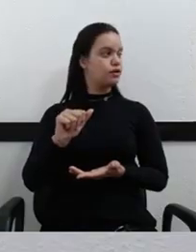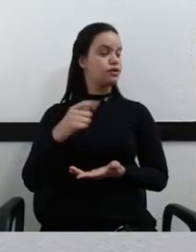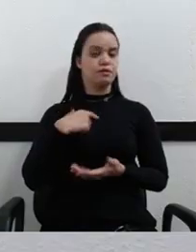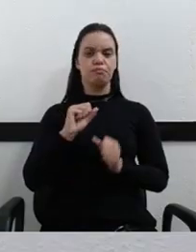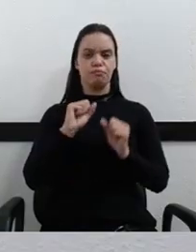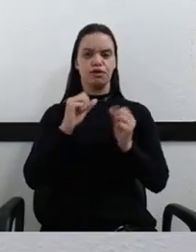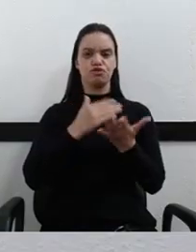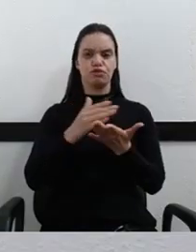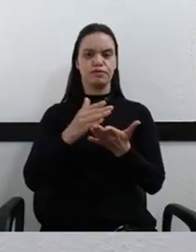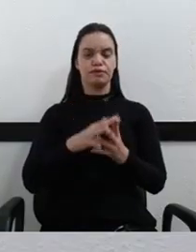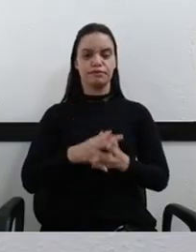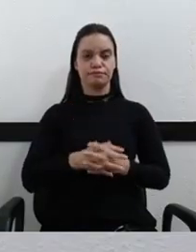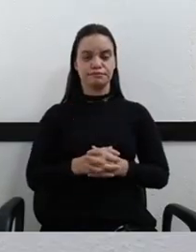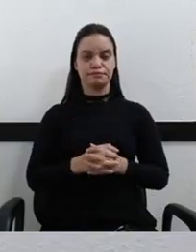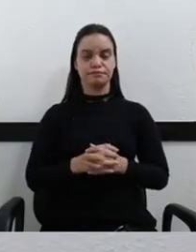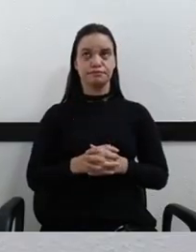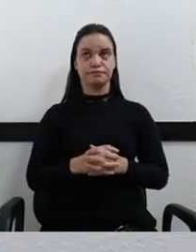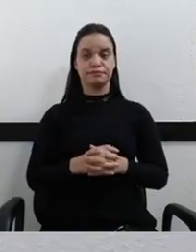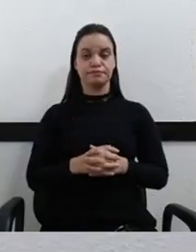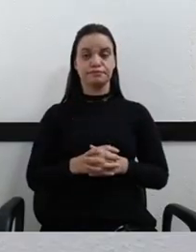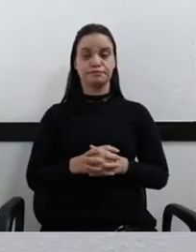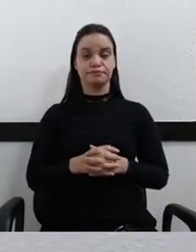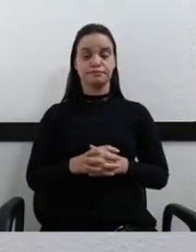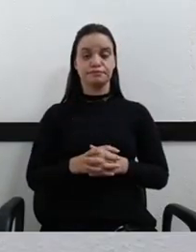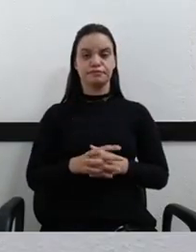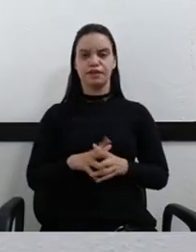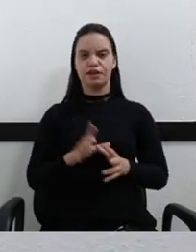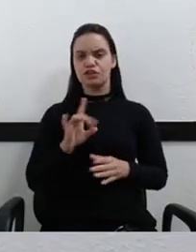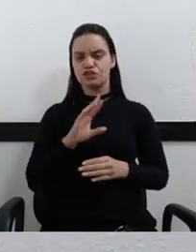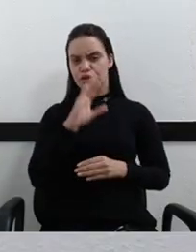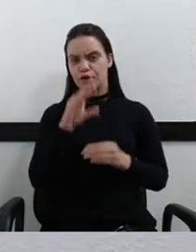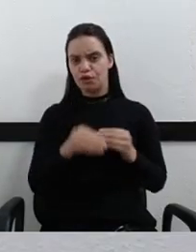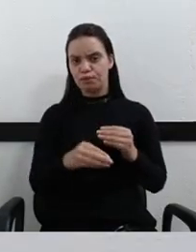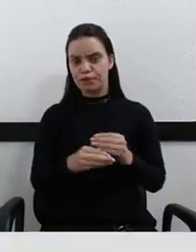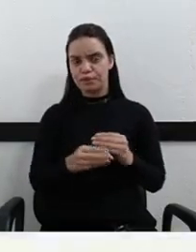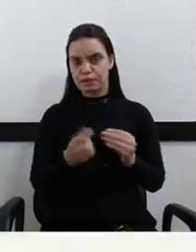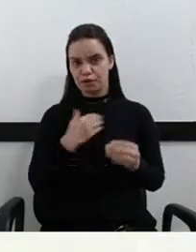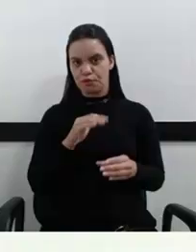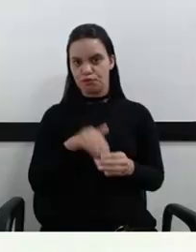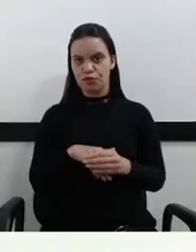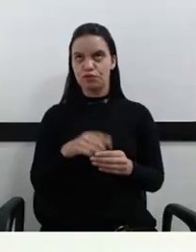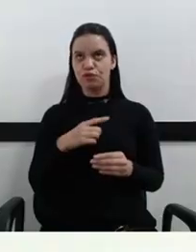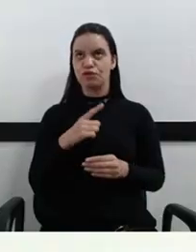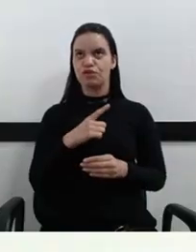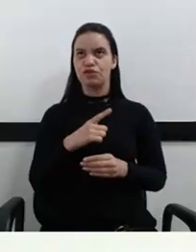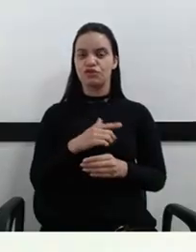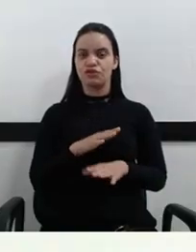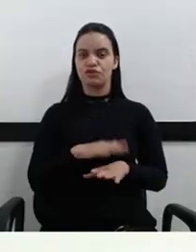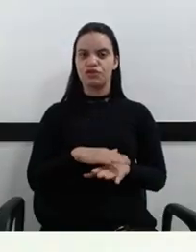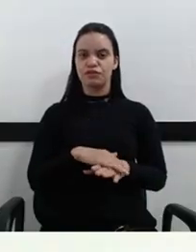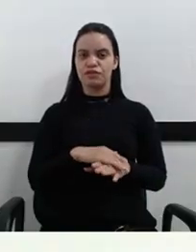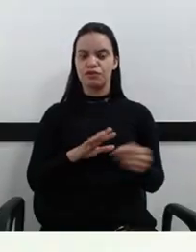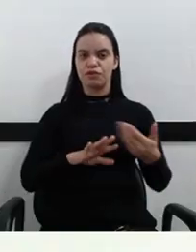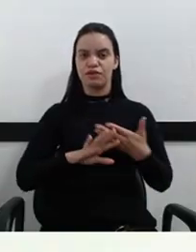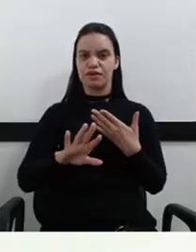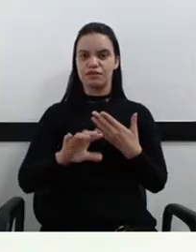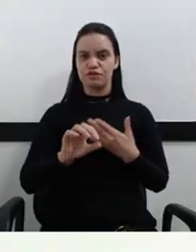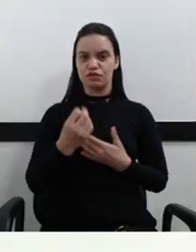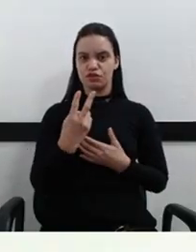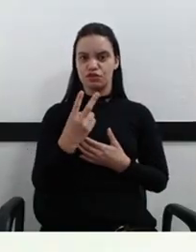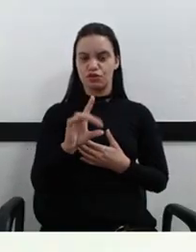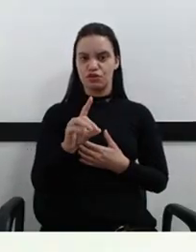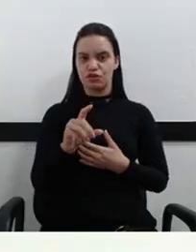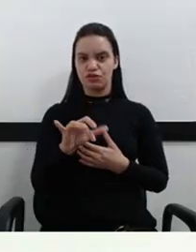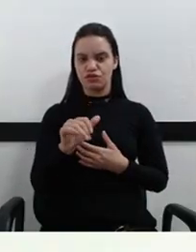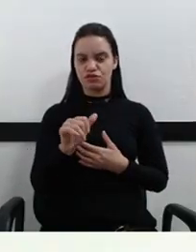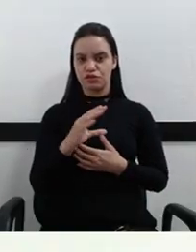com a palavra. Obrigado, presidente. Pediu para pautar esse processo. Só para retificar meu voto, eu tinha concedido afastamento de 2 dias para a